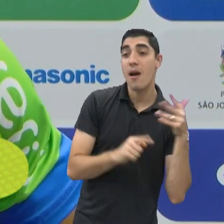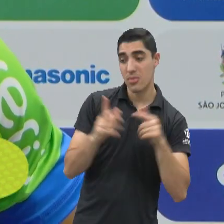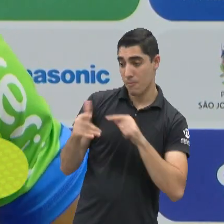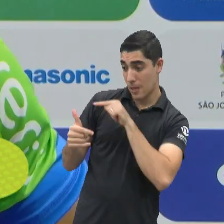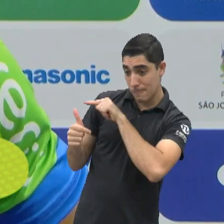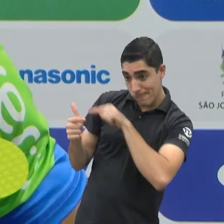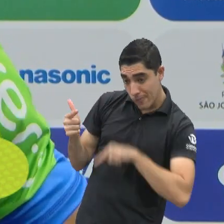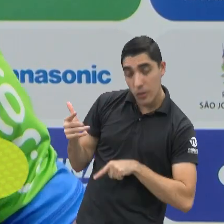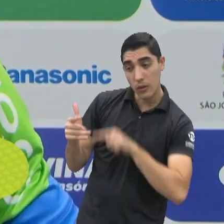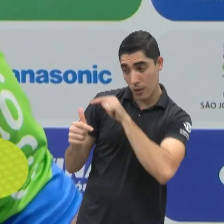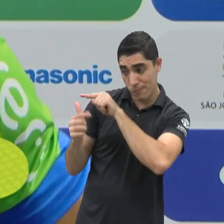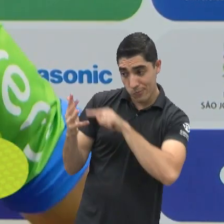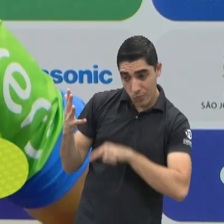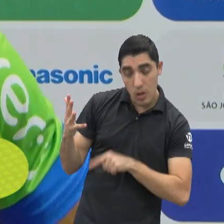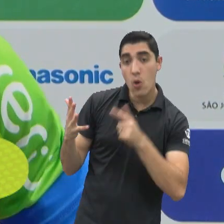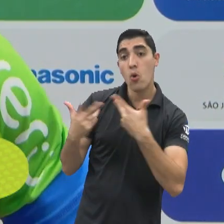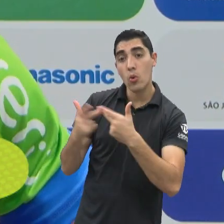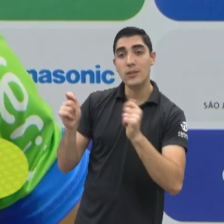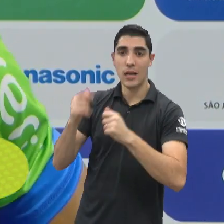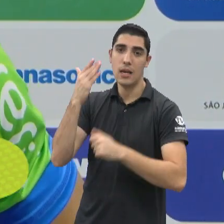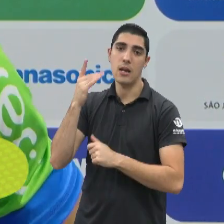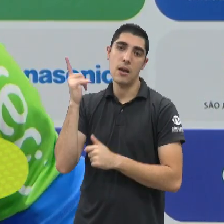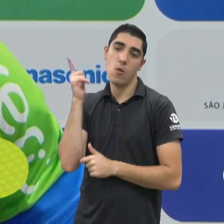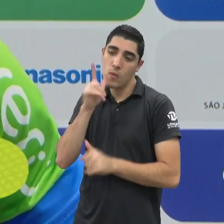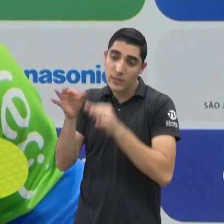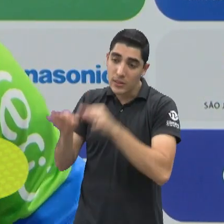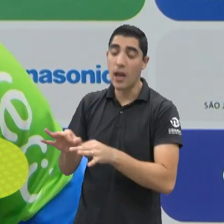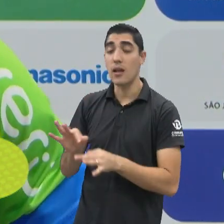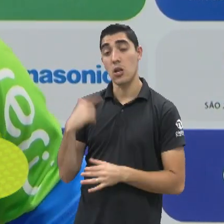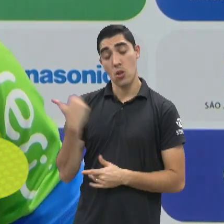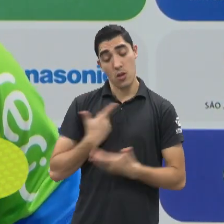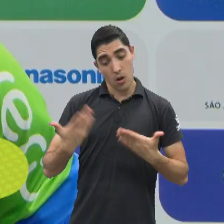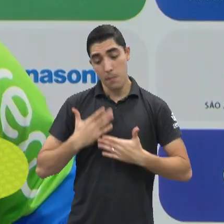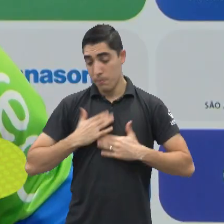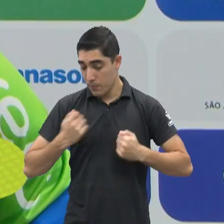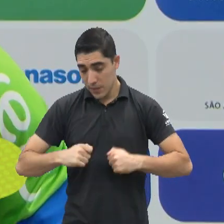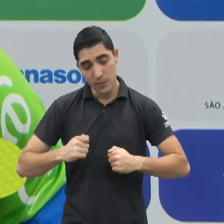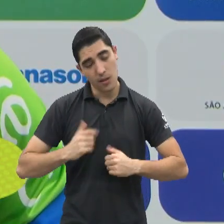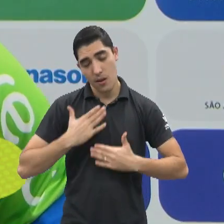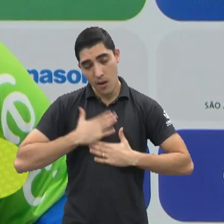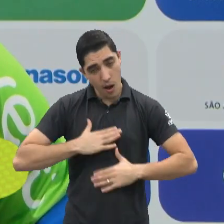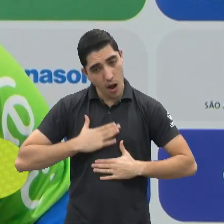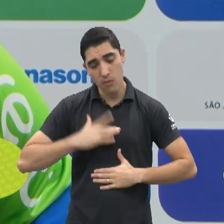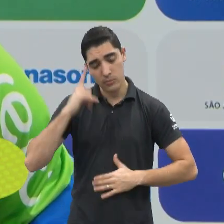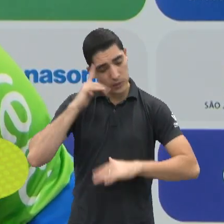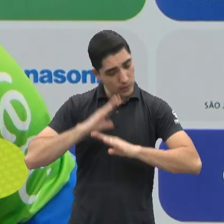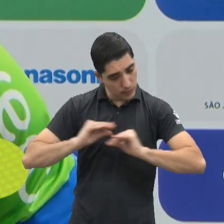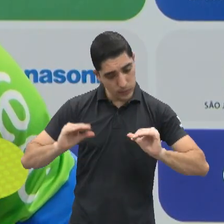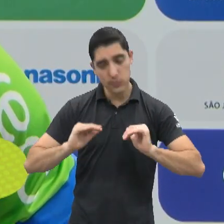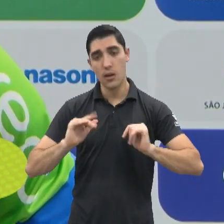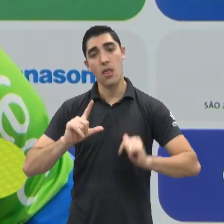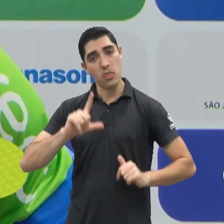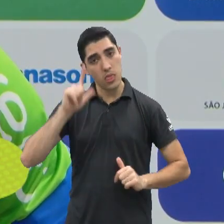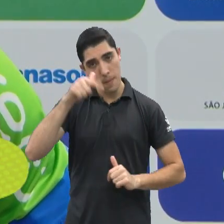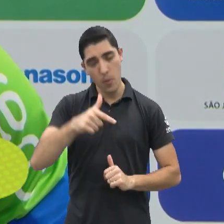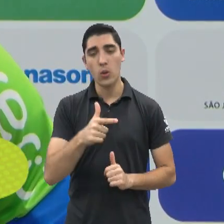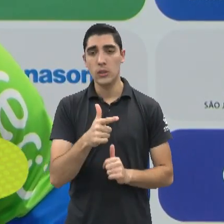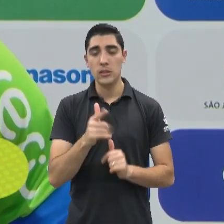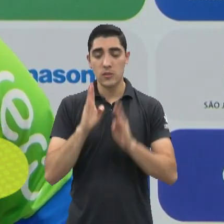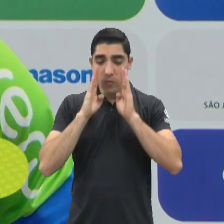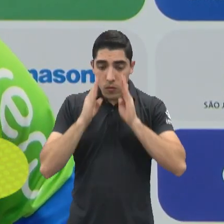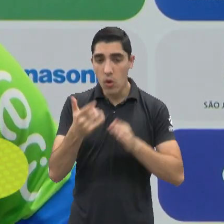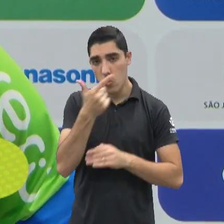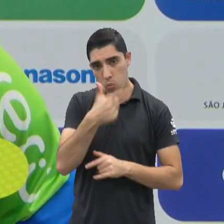diferente. Então a gente deixa para esfriar a cabeça agora, colocar a cabeça no lugar, com mais calma, a gente senta e entra no que realmente